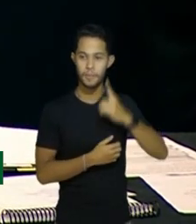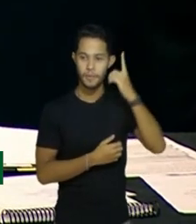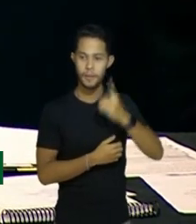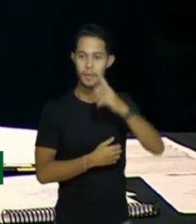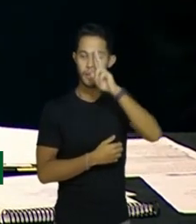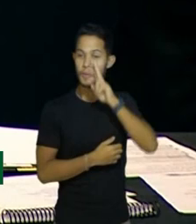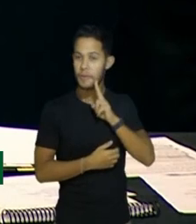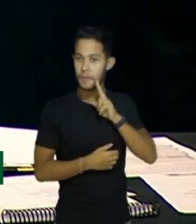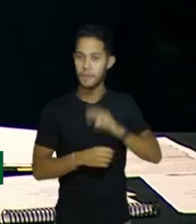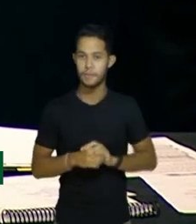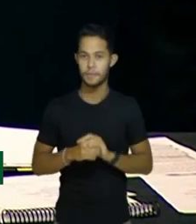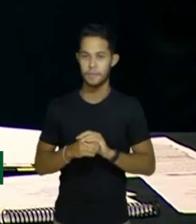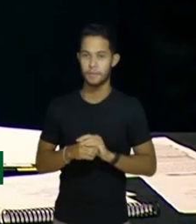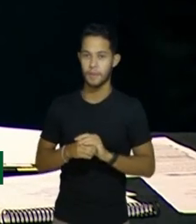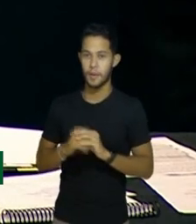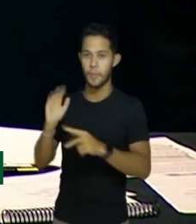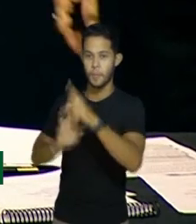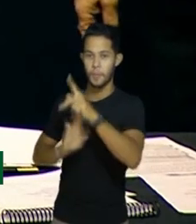Projeto de Lei